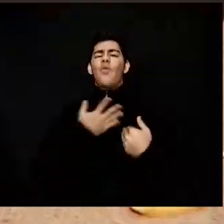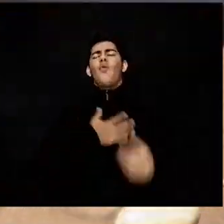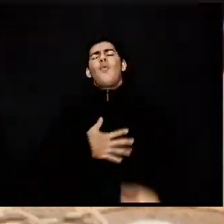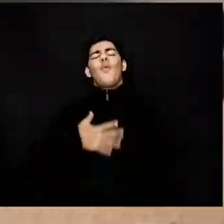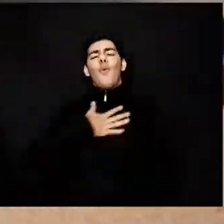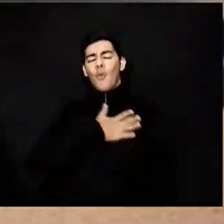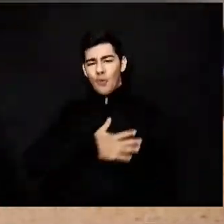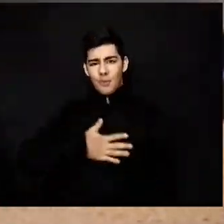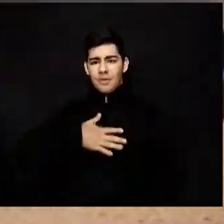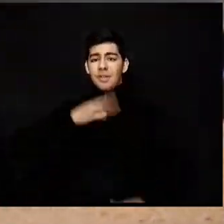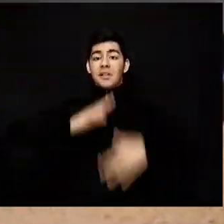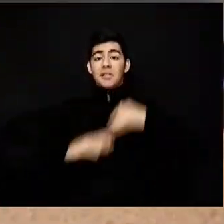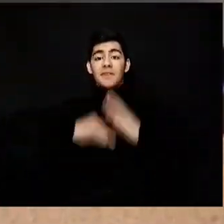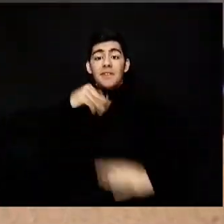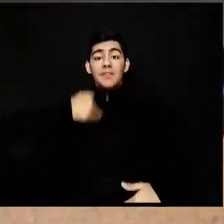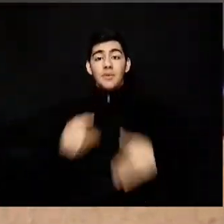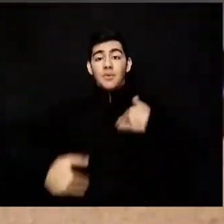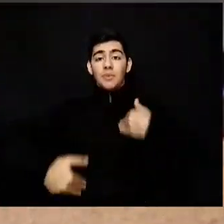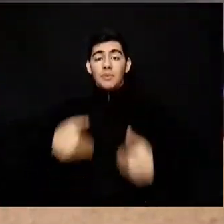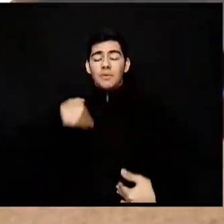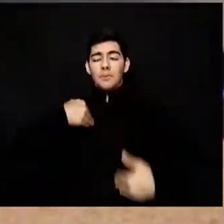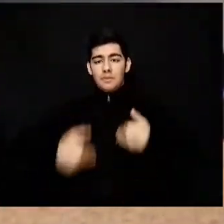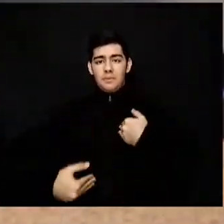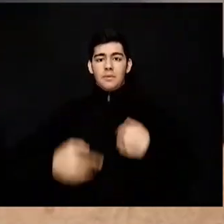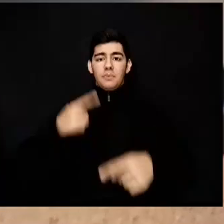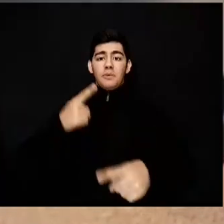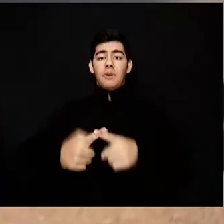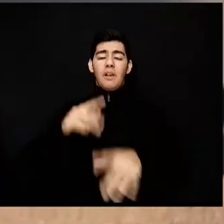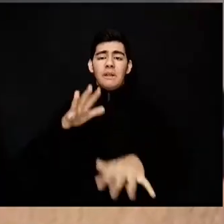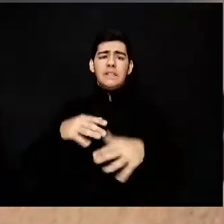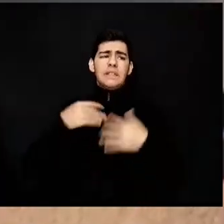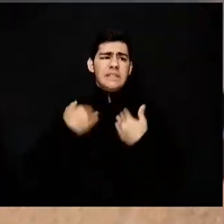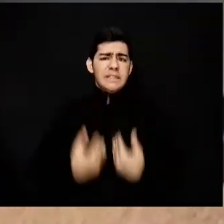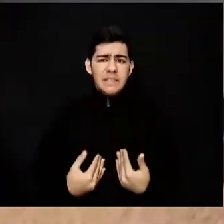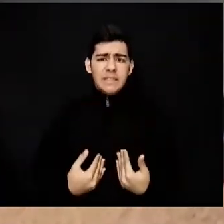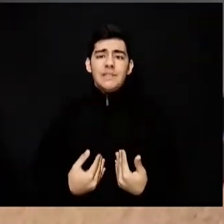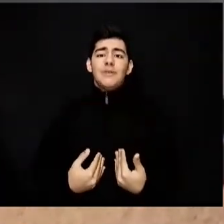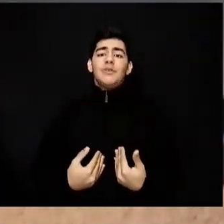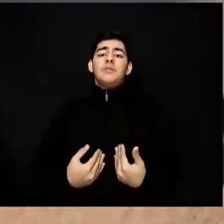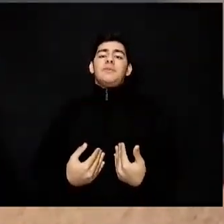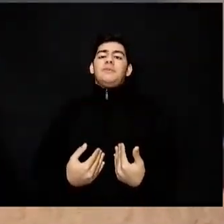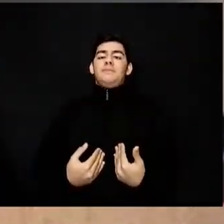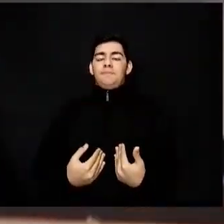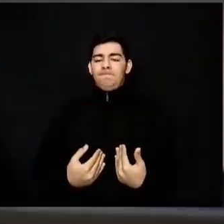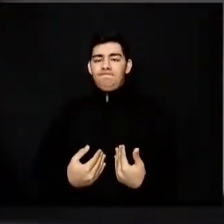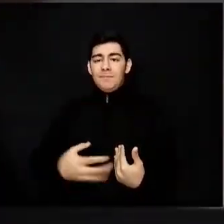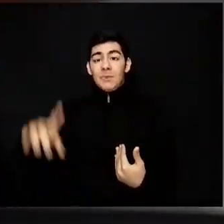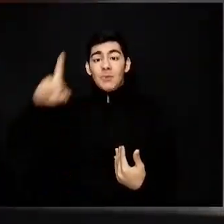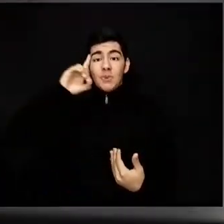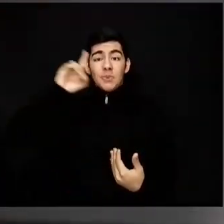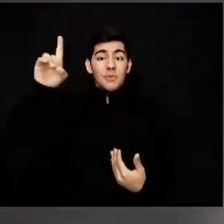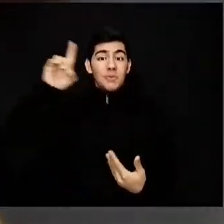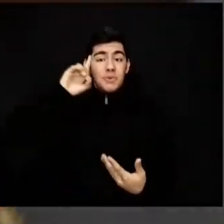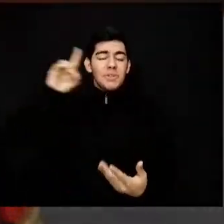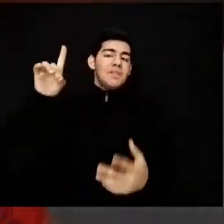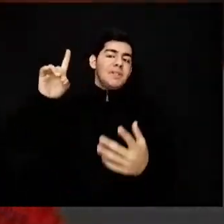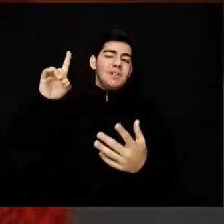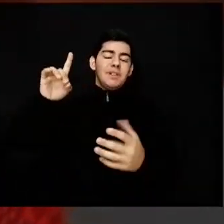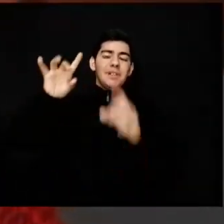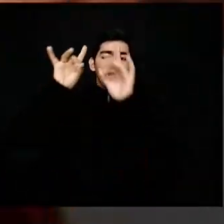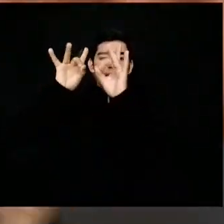assim. Tem dias que eu tô assim... São os dias que saem as peças mais bonitas, sabe? Que você precisa canalizar